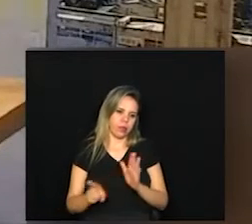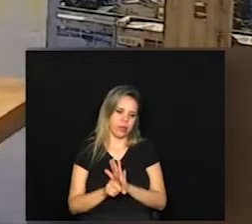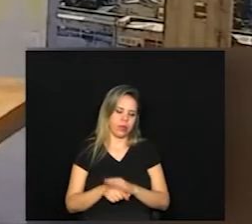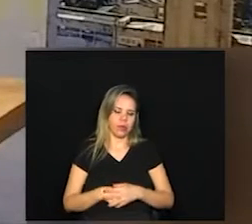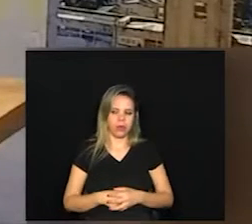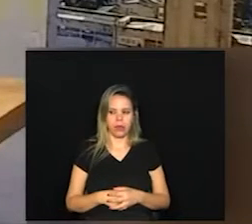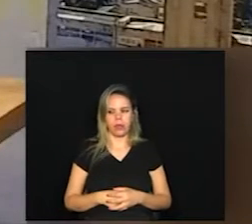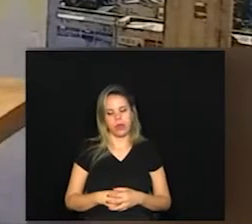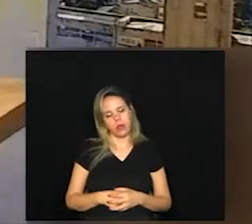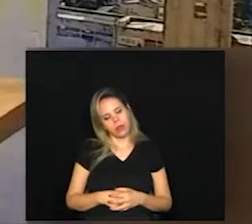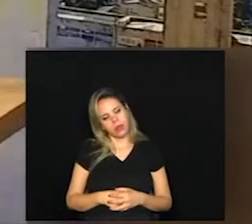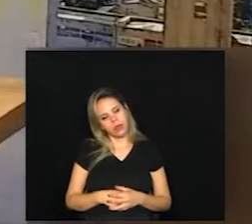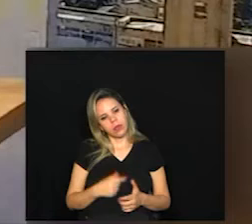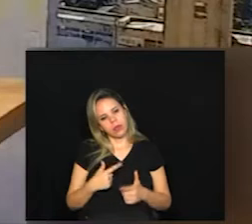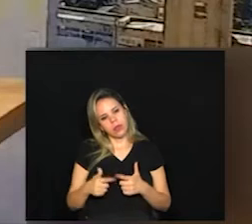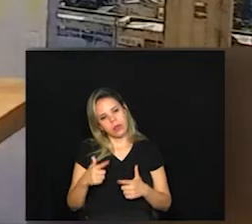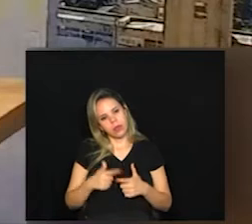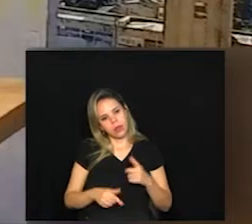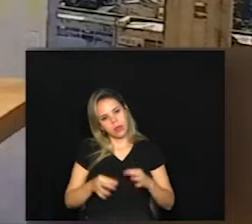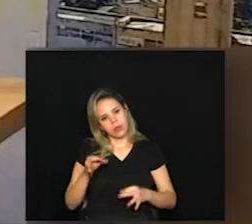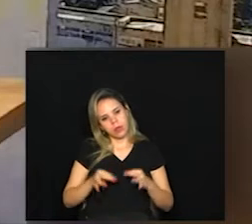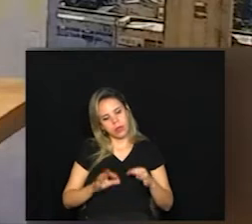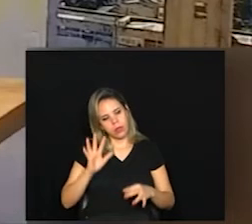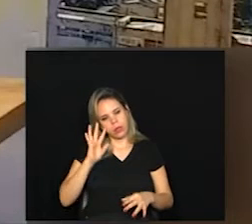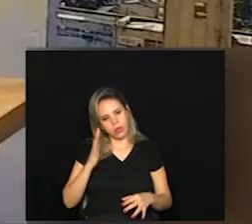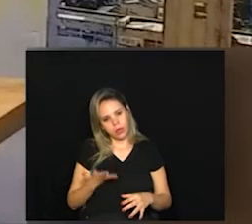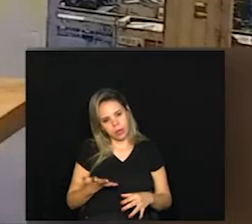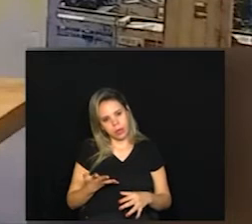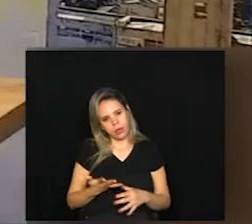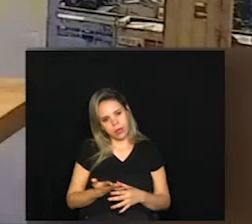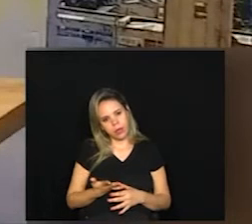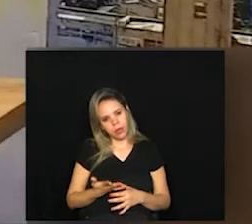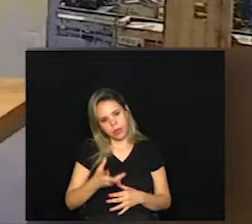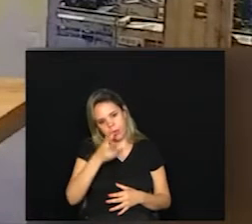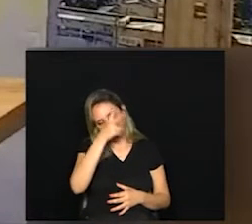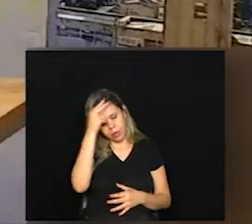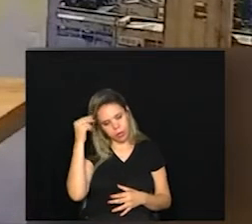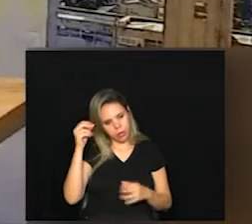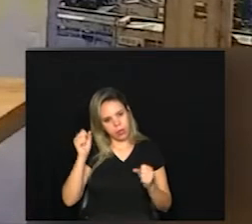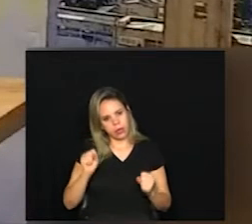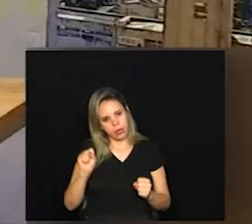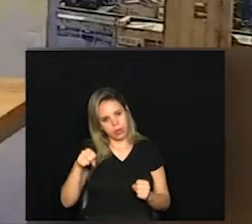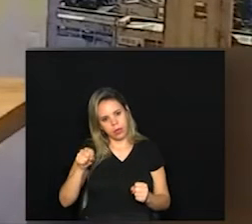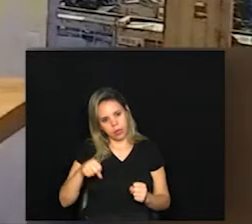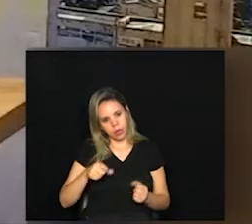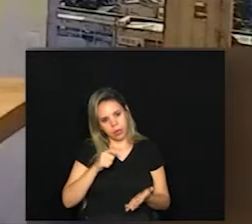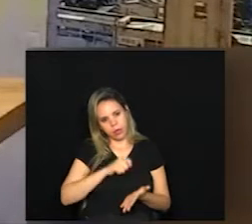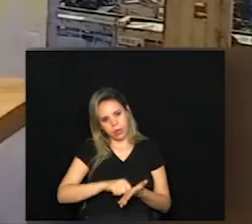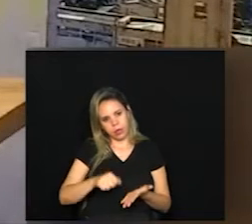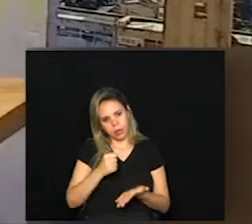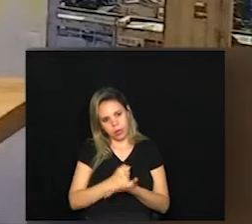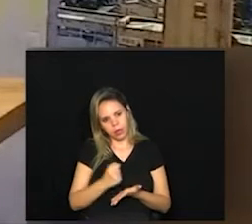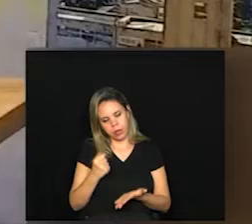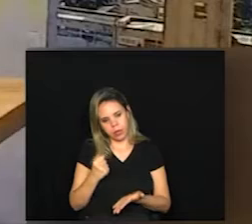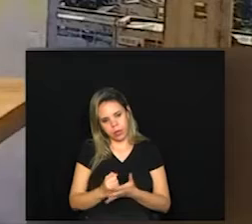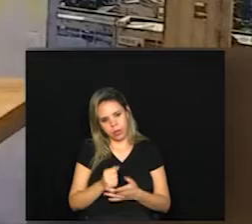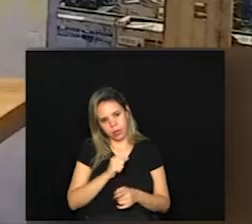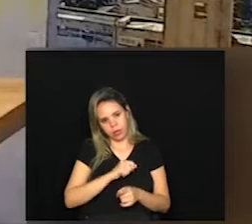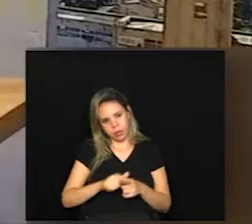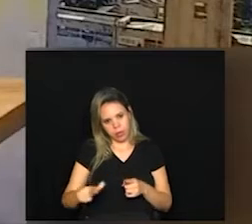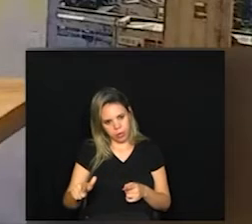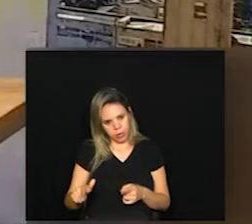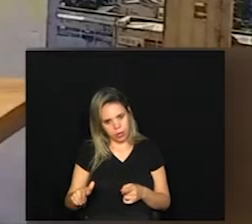proprietários. Esse problema judicial foi resolvido e a Prefeitura pôde, sim, assinar o contrato de